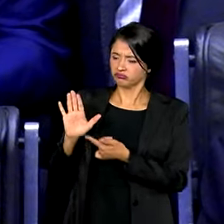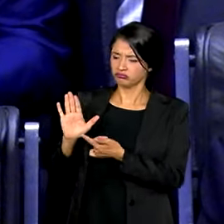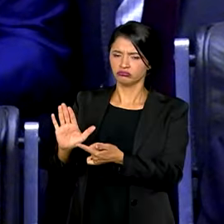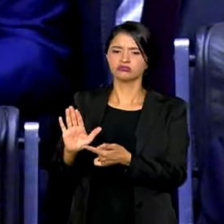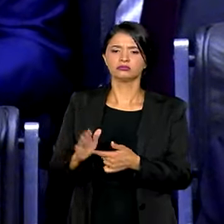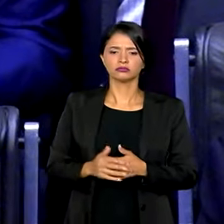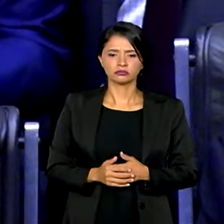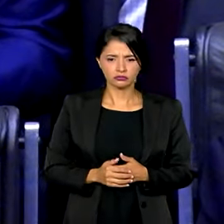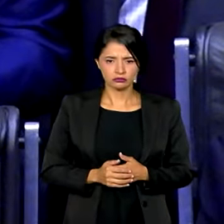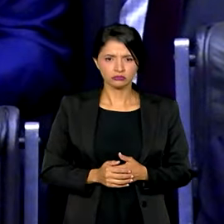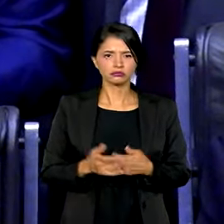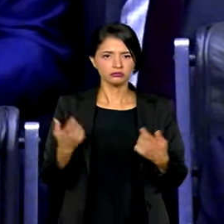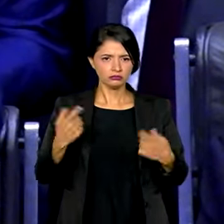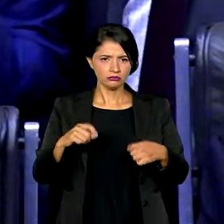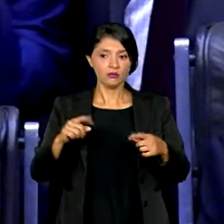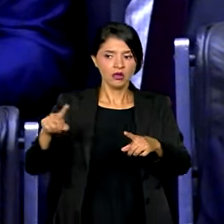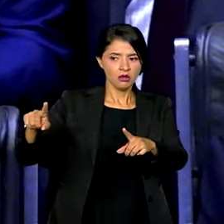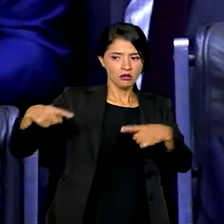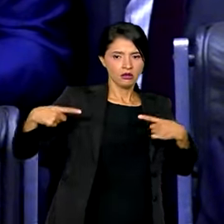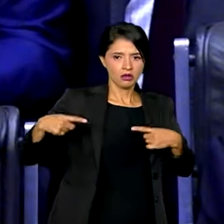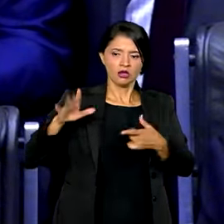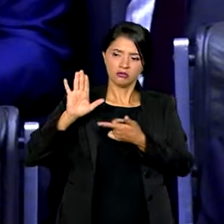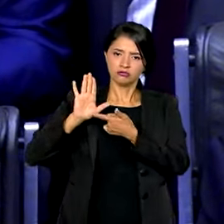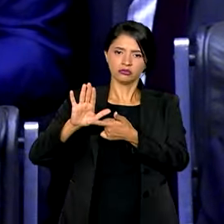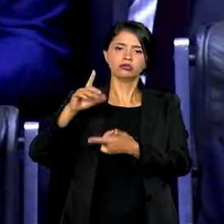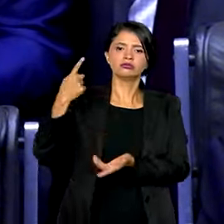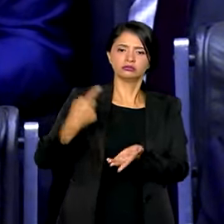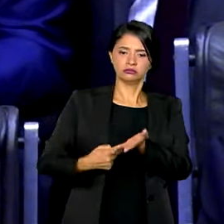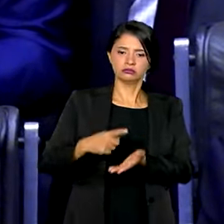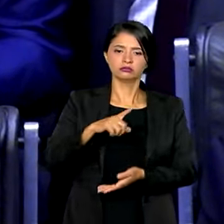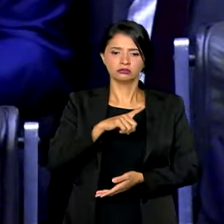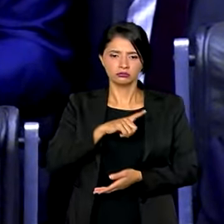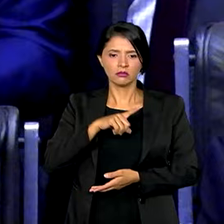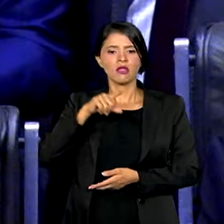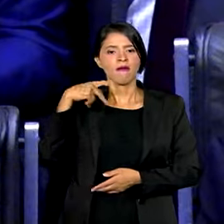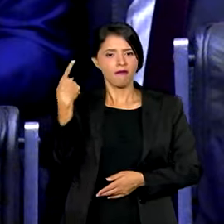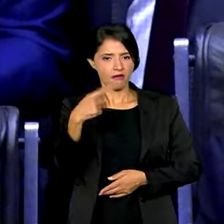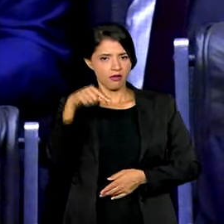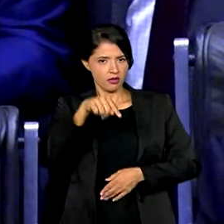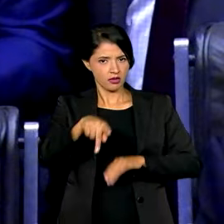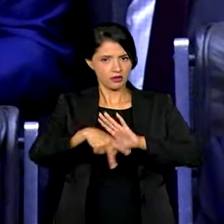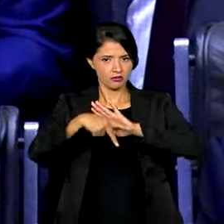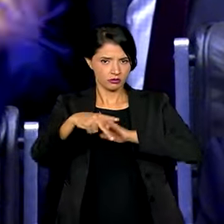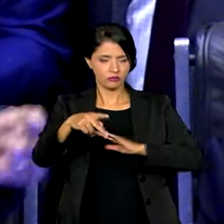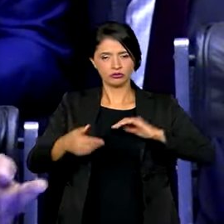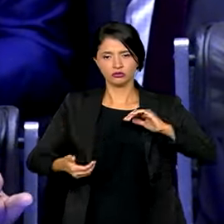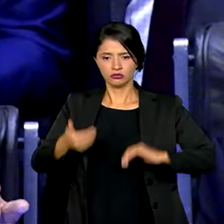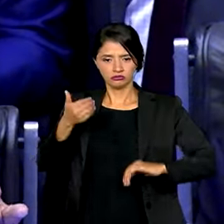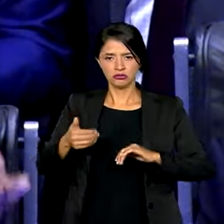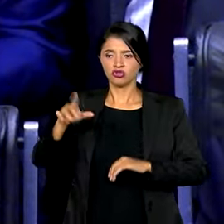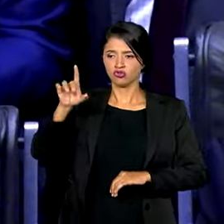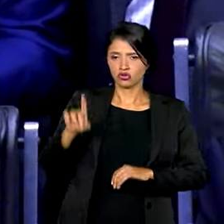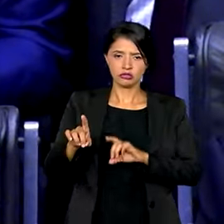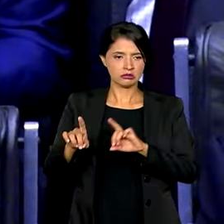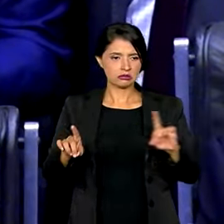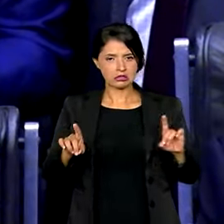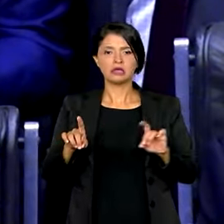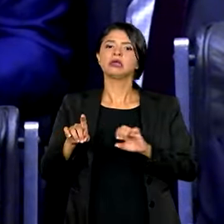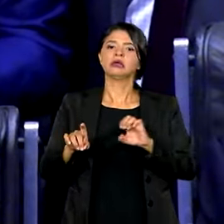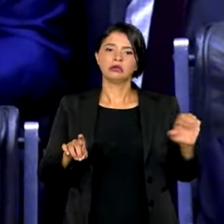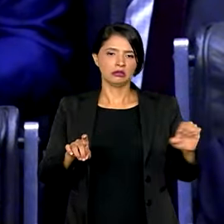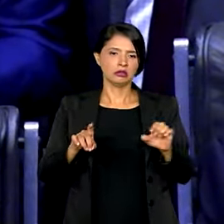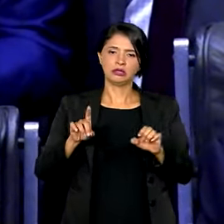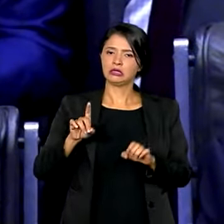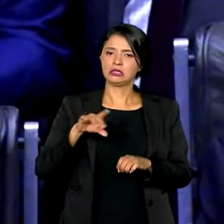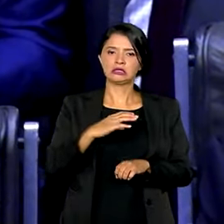mostrou. Quando ele foi desafiado, ele mostrou. E é esse Congresso, com direita ou esquerda, com centro ou